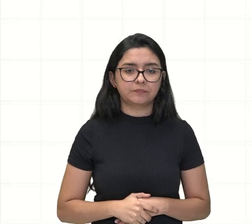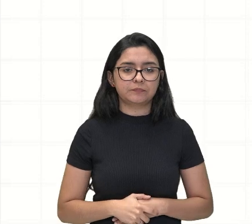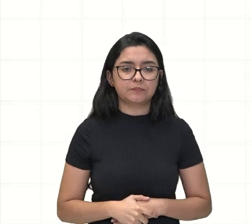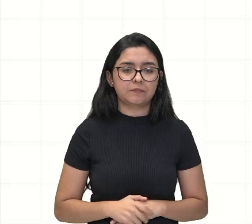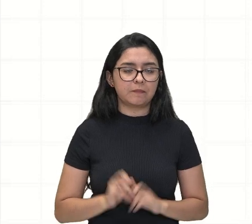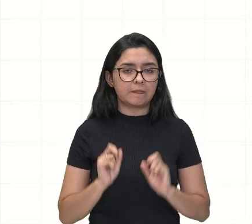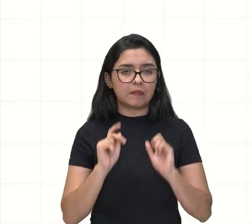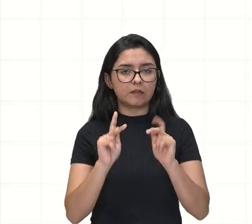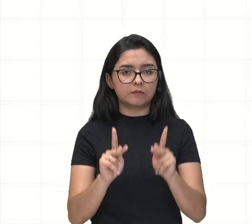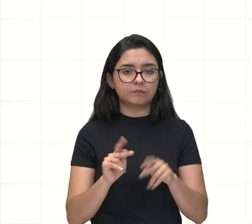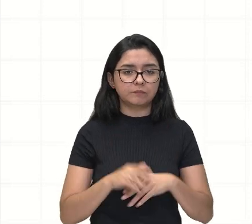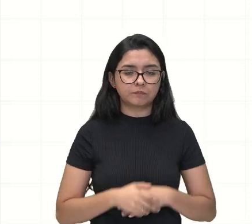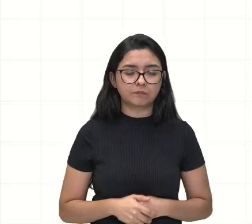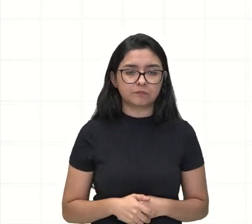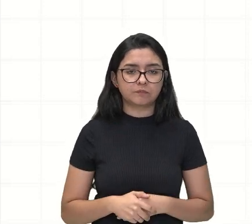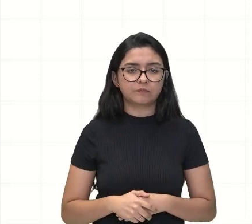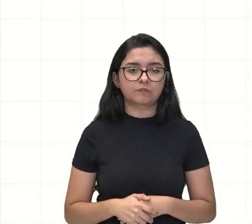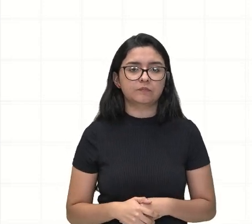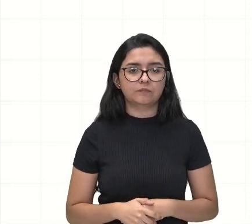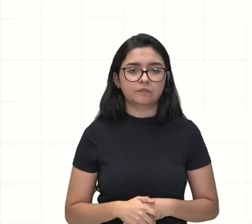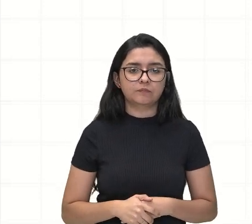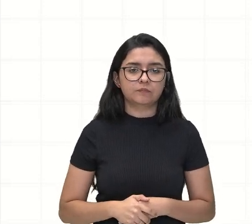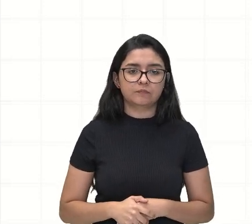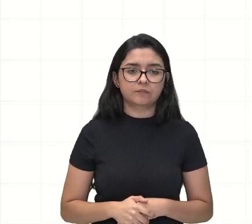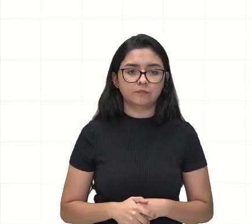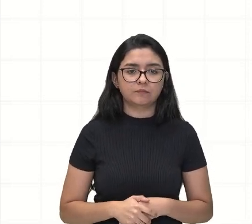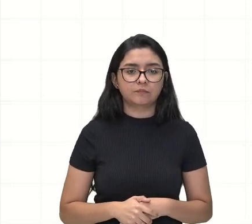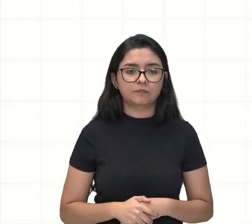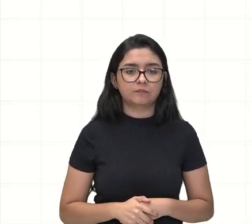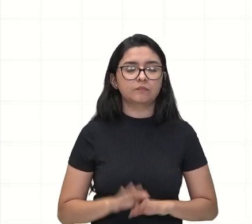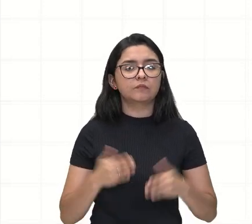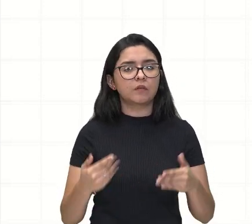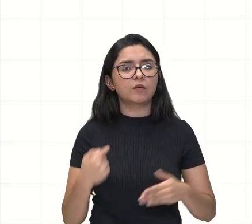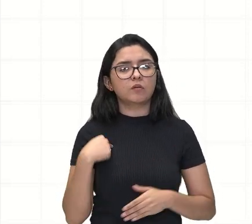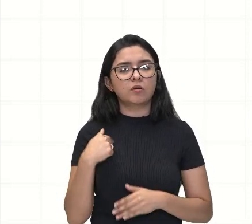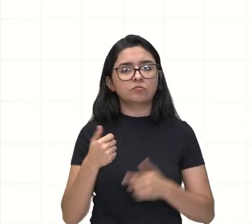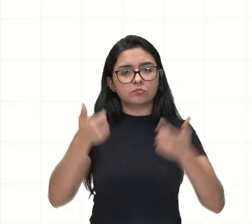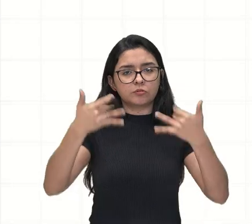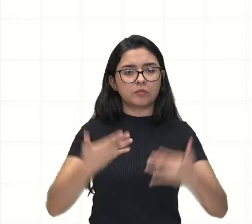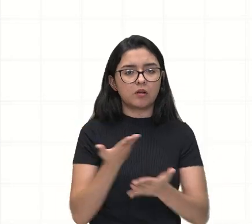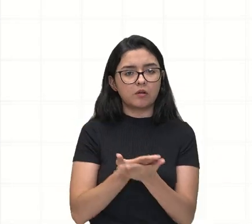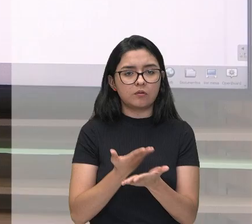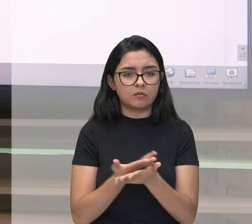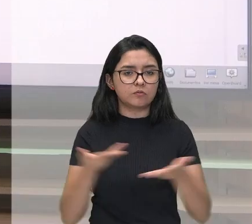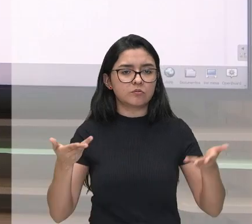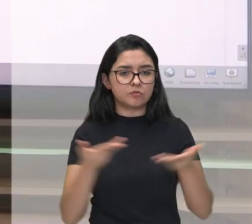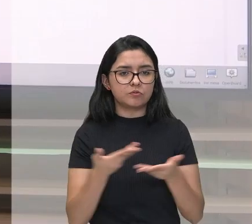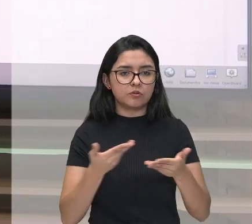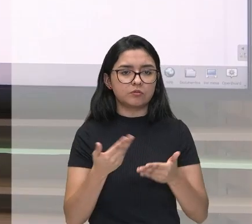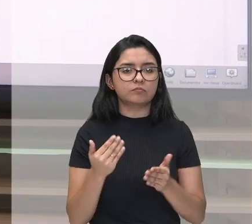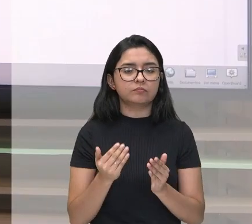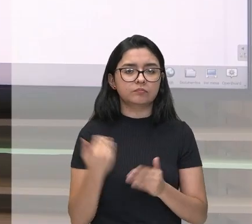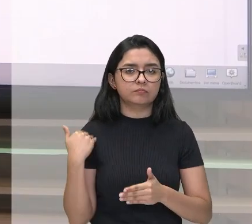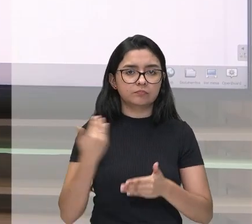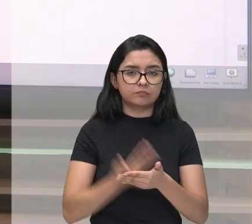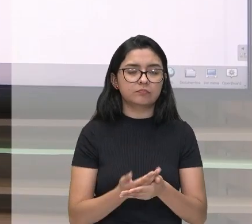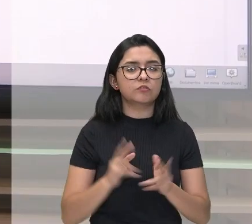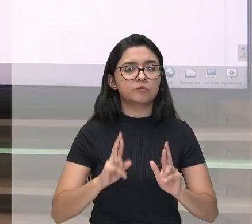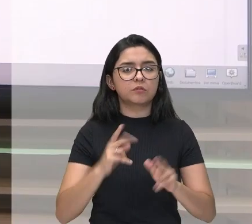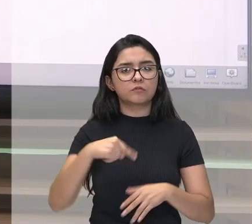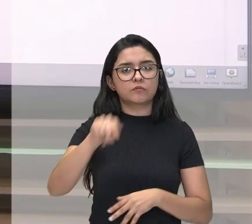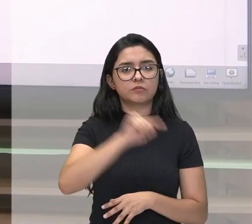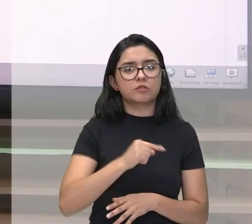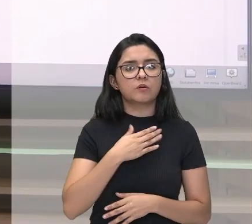Tudo bem? Então, foi isso que eu tinha para trazer para vocês ao longo desta aula. Espero que você